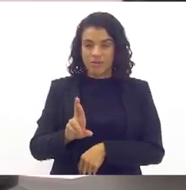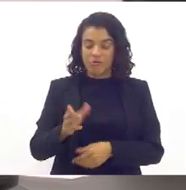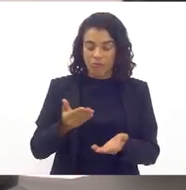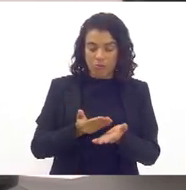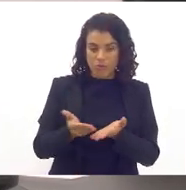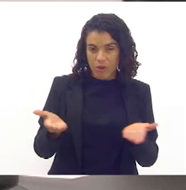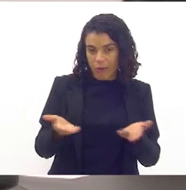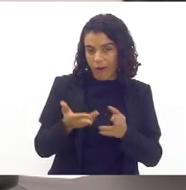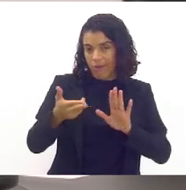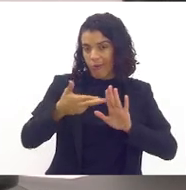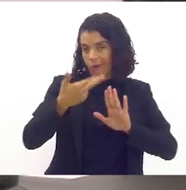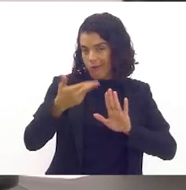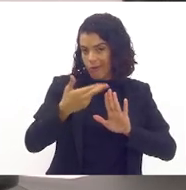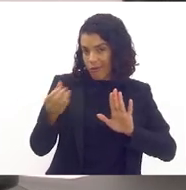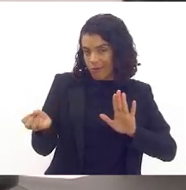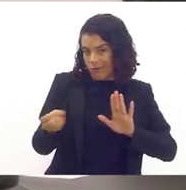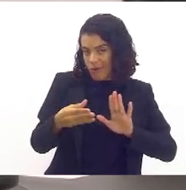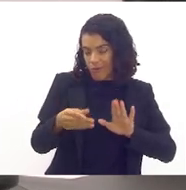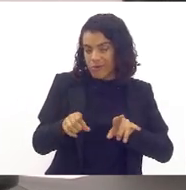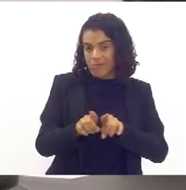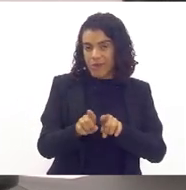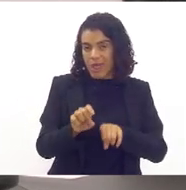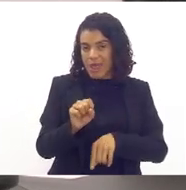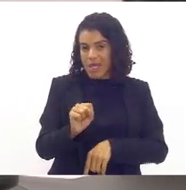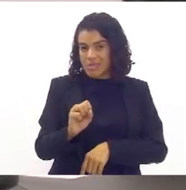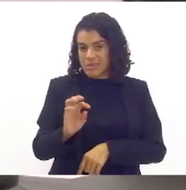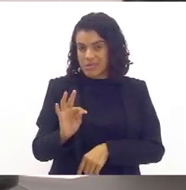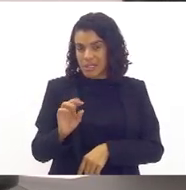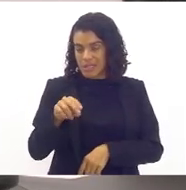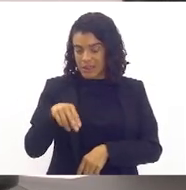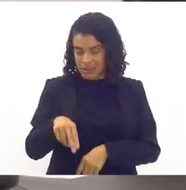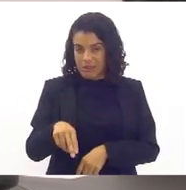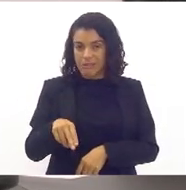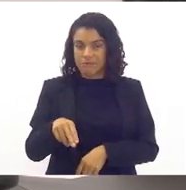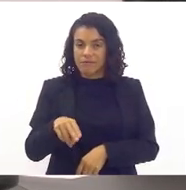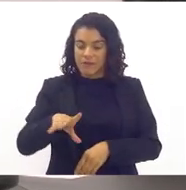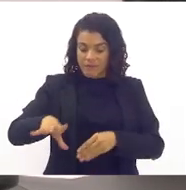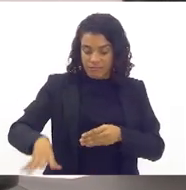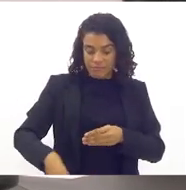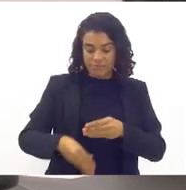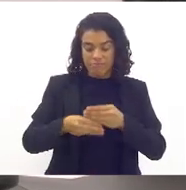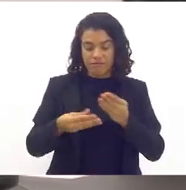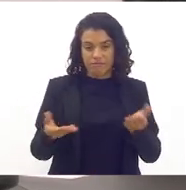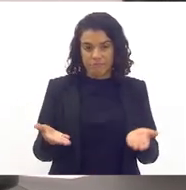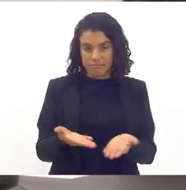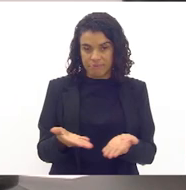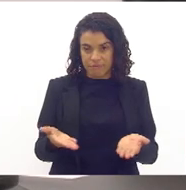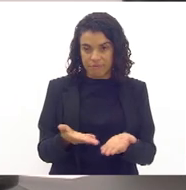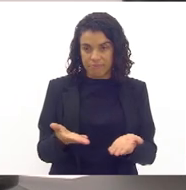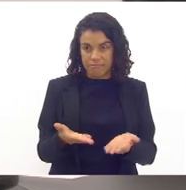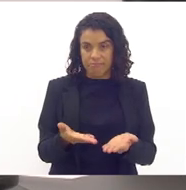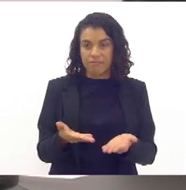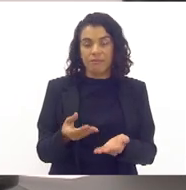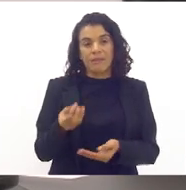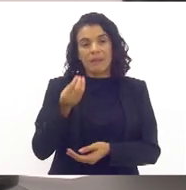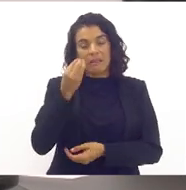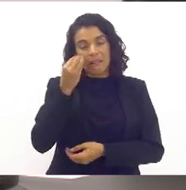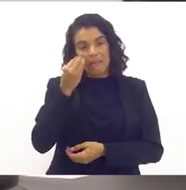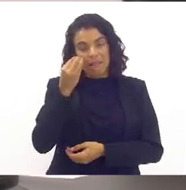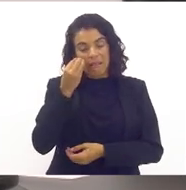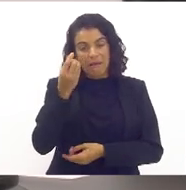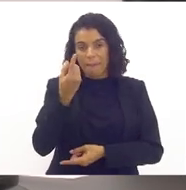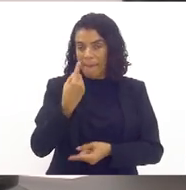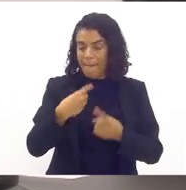uma resolução recente também lá da STN, e está sendo implementada agora, deve começar a surtir efeitos no segundo semestre desse